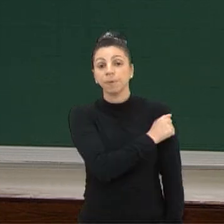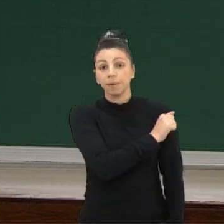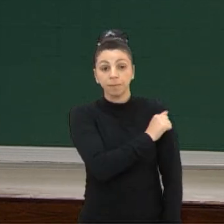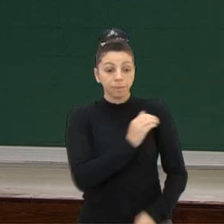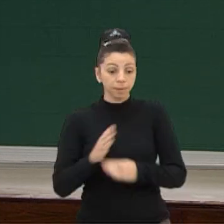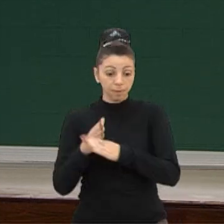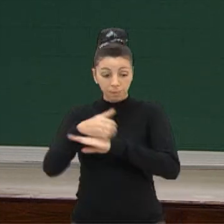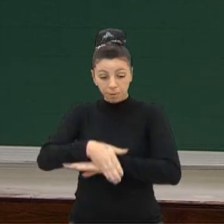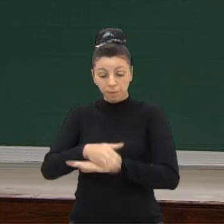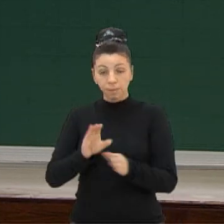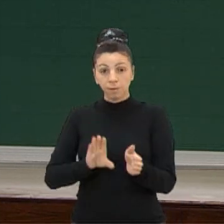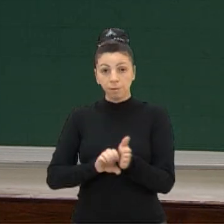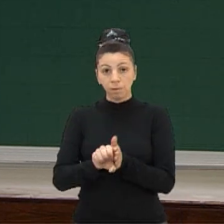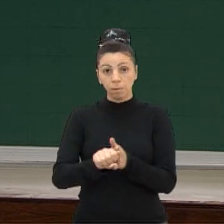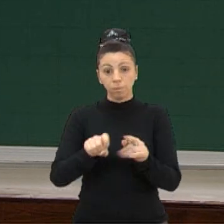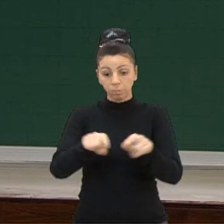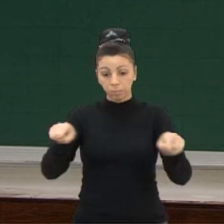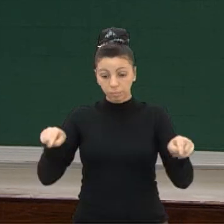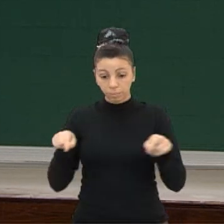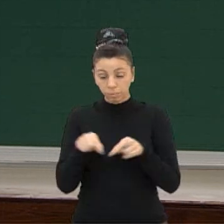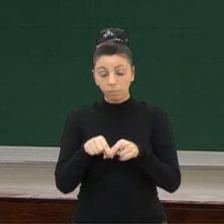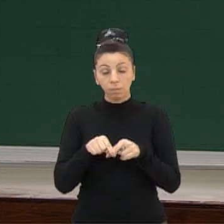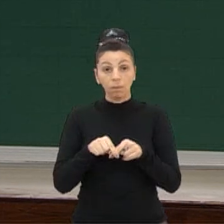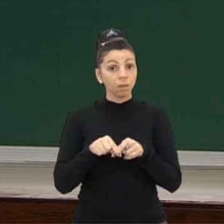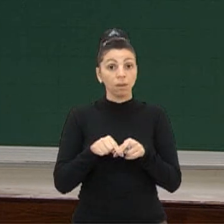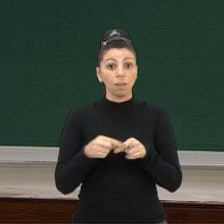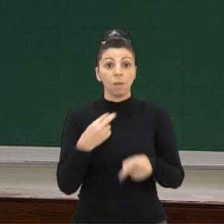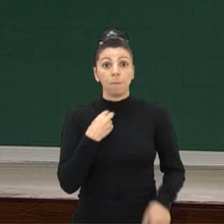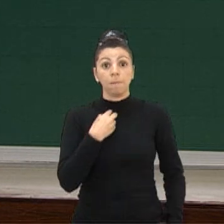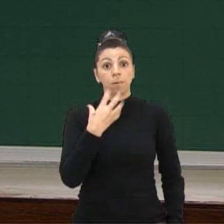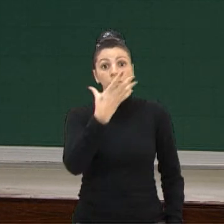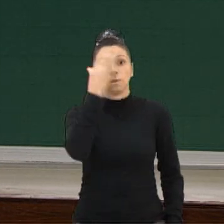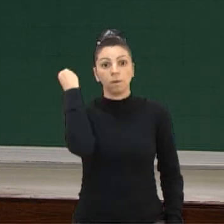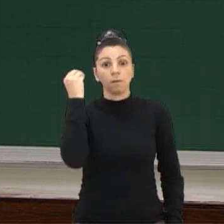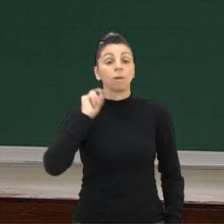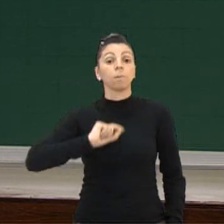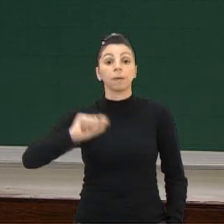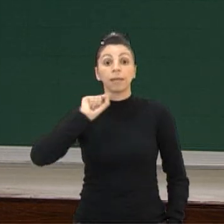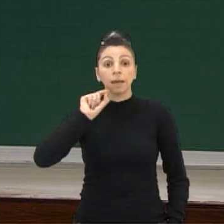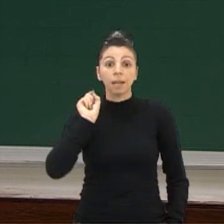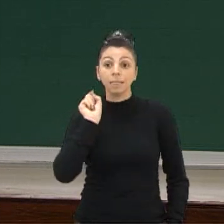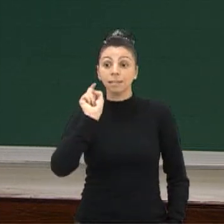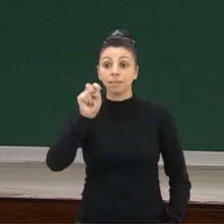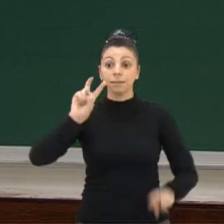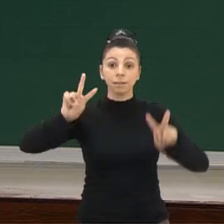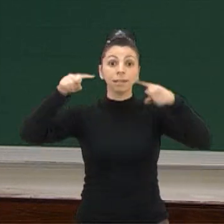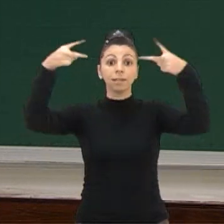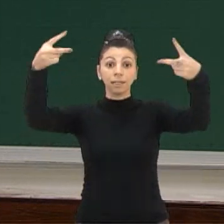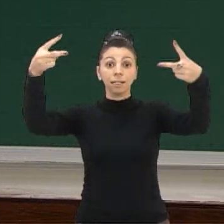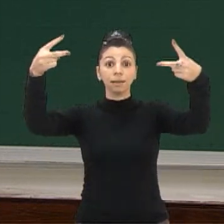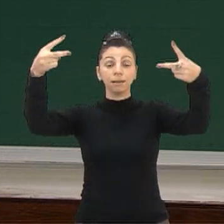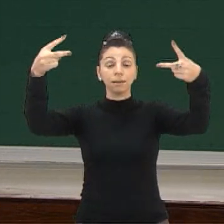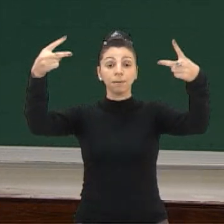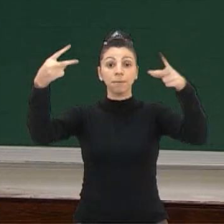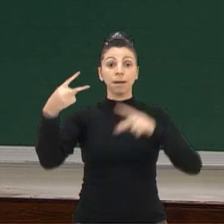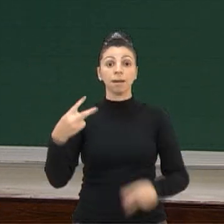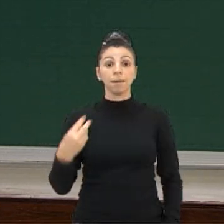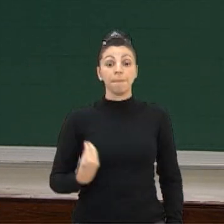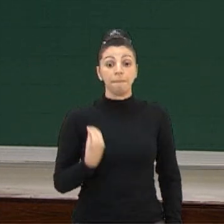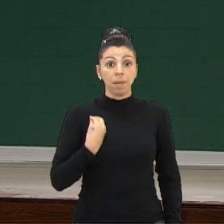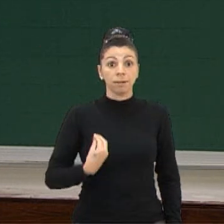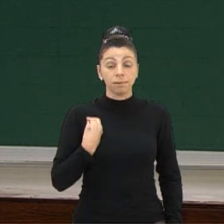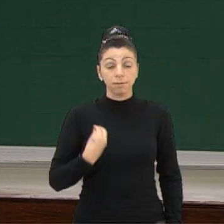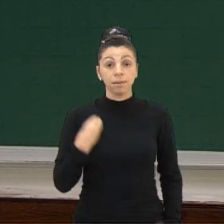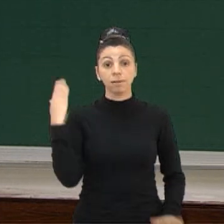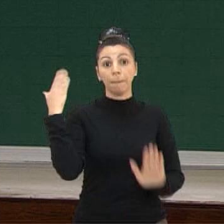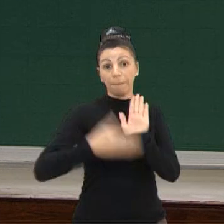se esqueçam de clicar lá no link, né, para validar a presença de vocês, tá ok? E os demais continuem aí firmes, aprendendo,